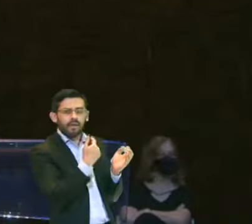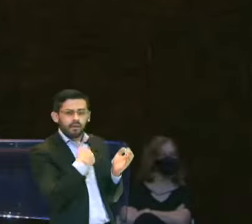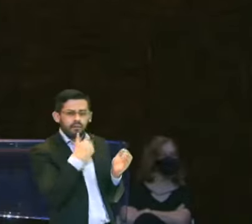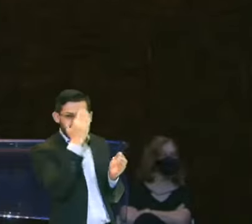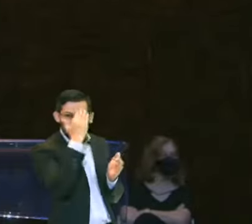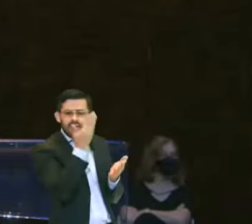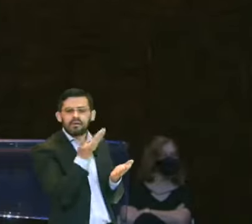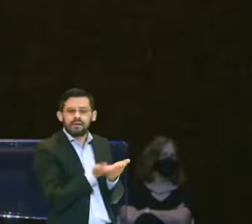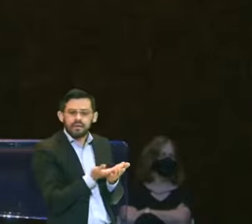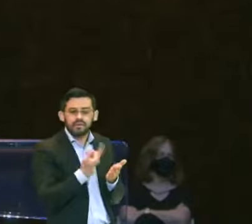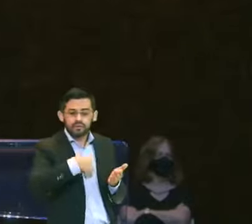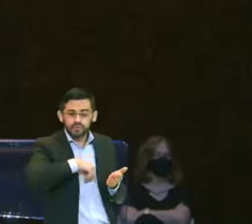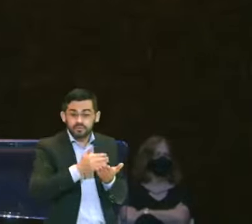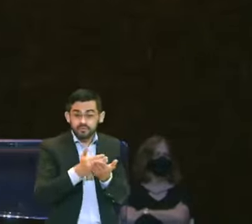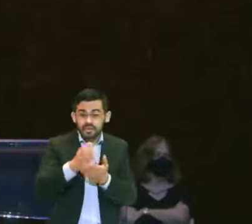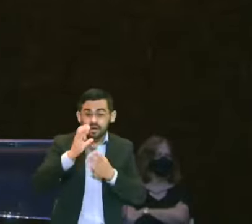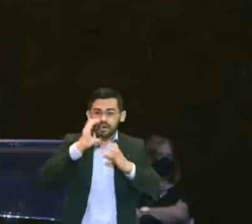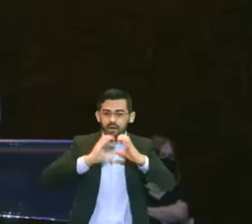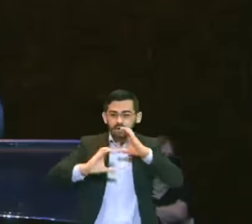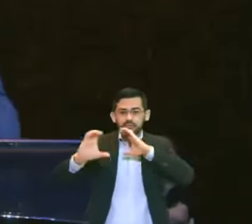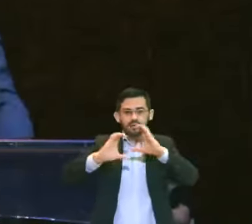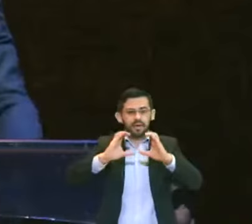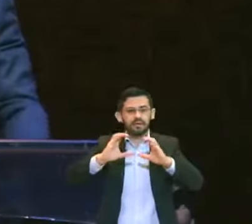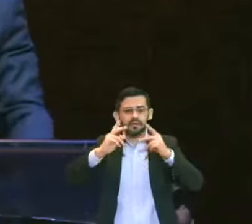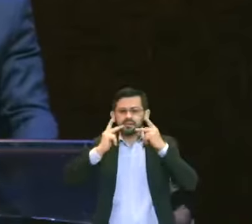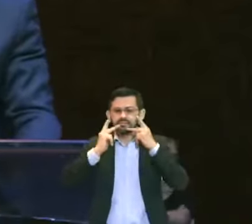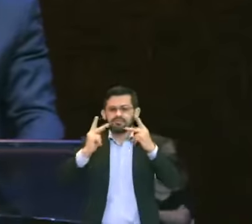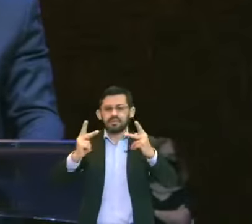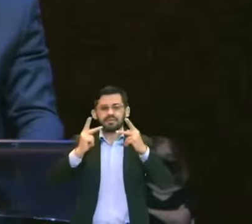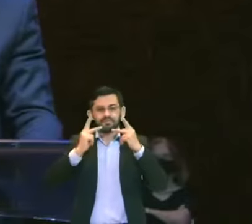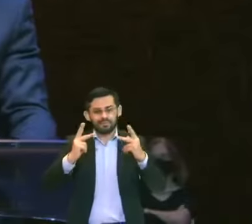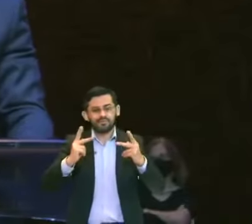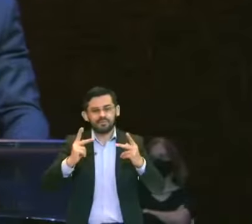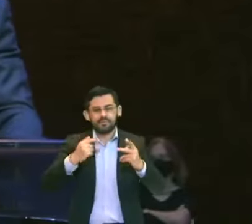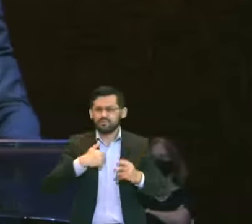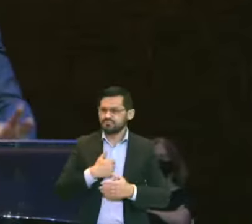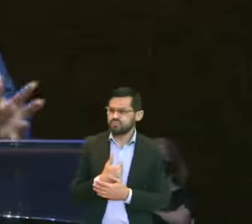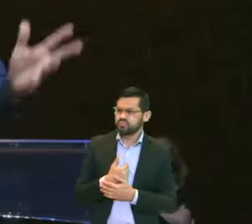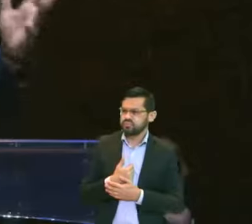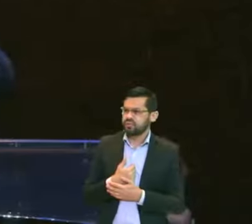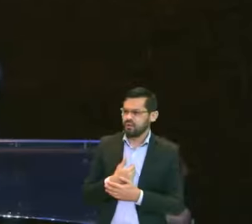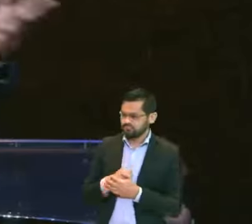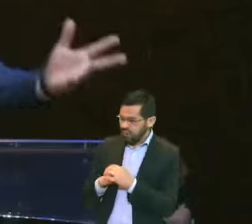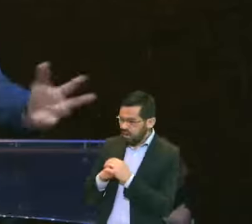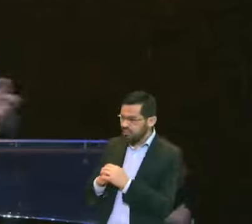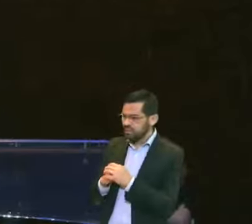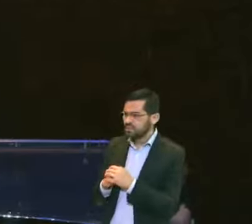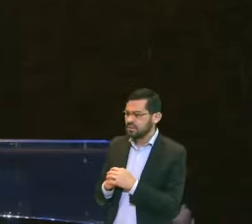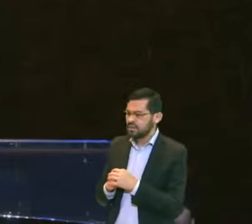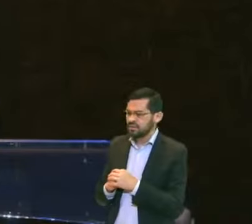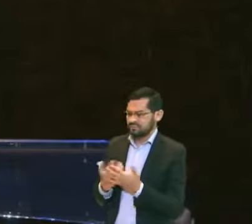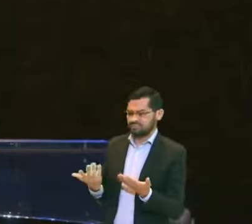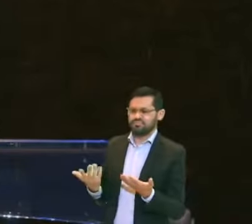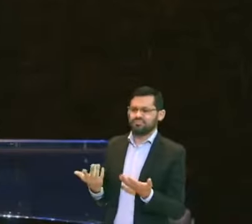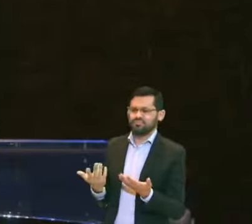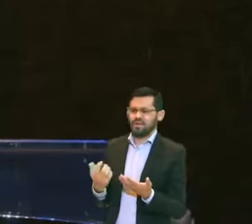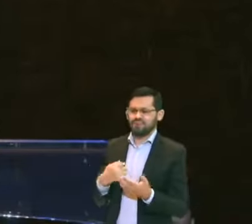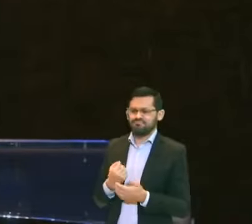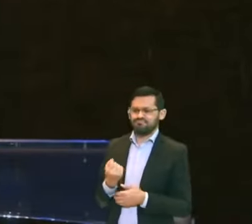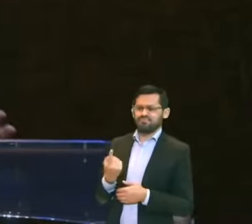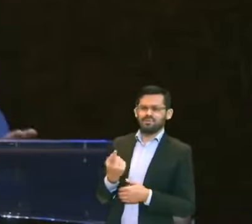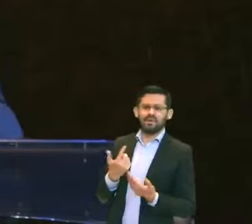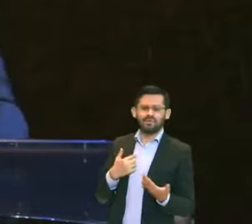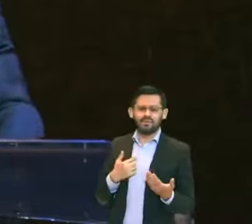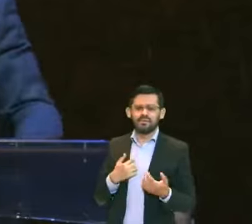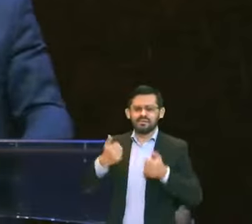gente vai começar a cantar as pregações. Eu falei: amém, tem alguma coisa estranha. Eu contei o que tinha